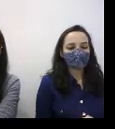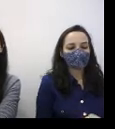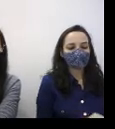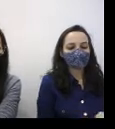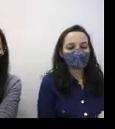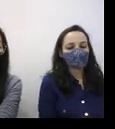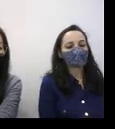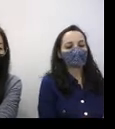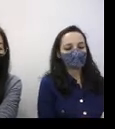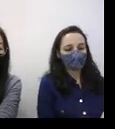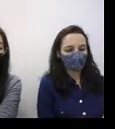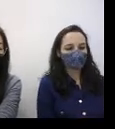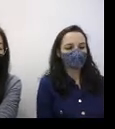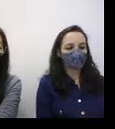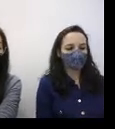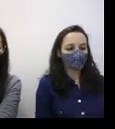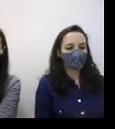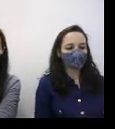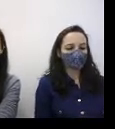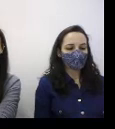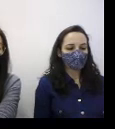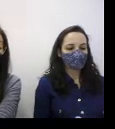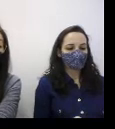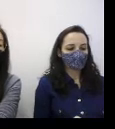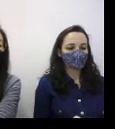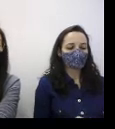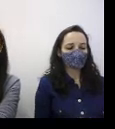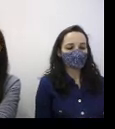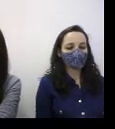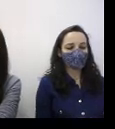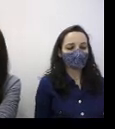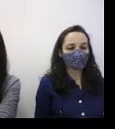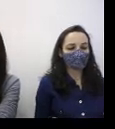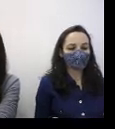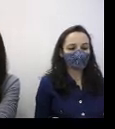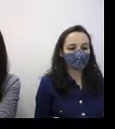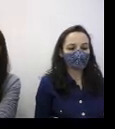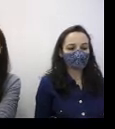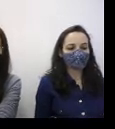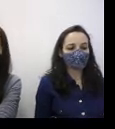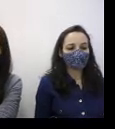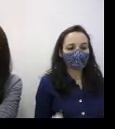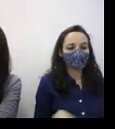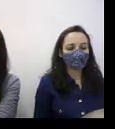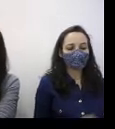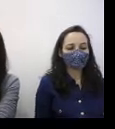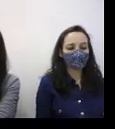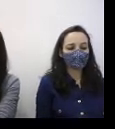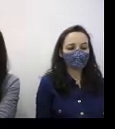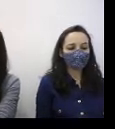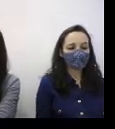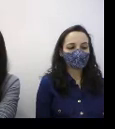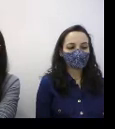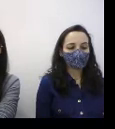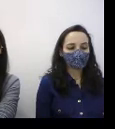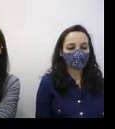sobre essa questão da autoestima, né, que acaba prejudicando nossa autoestima. Mas, assim, falando em